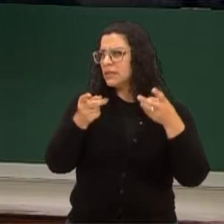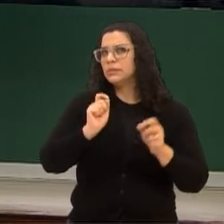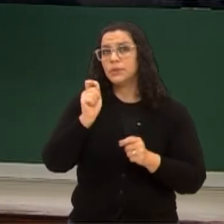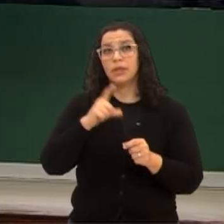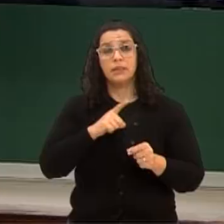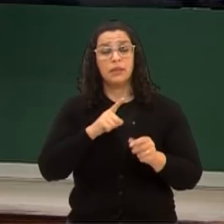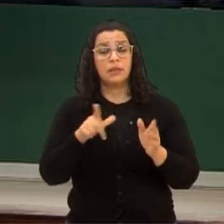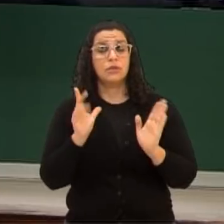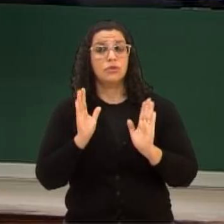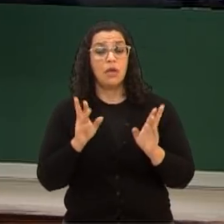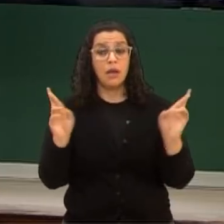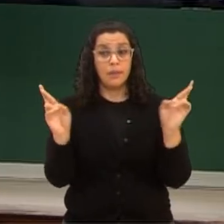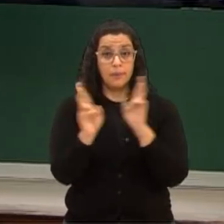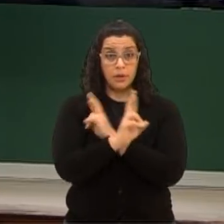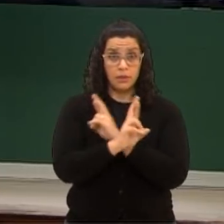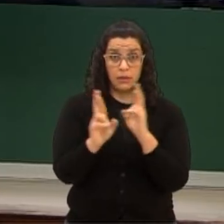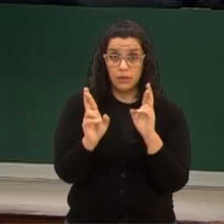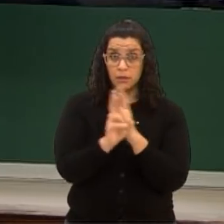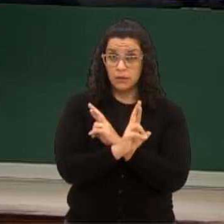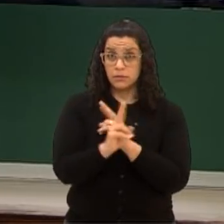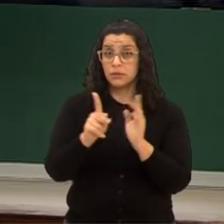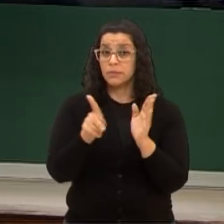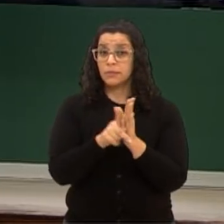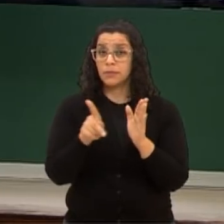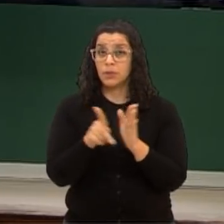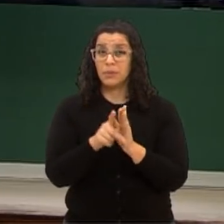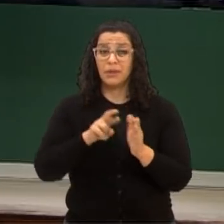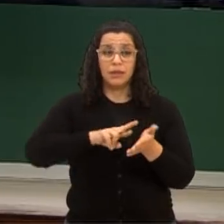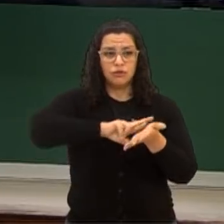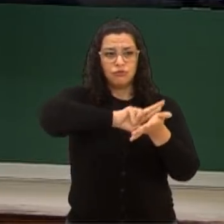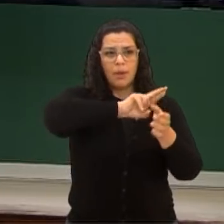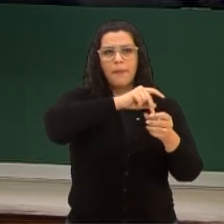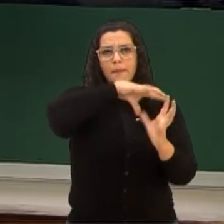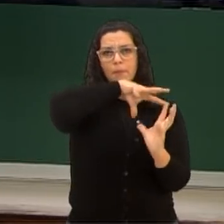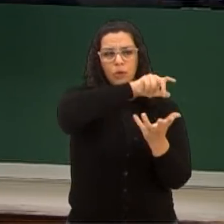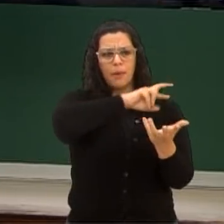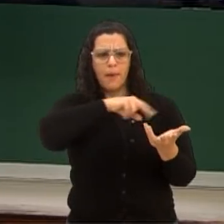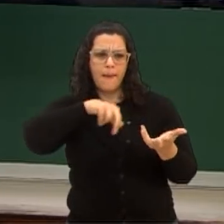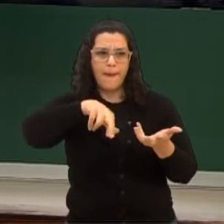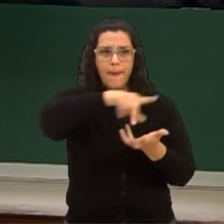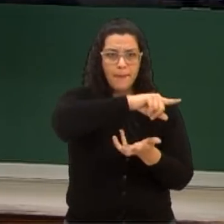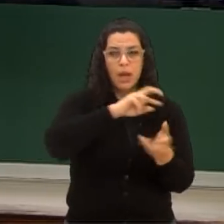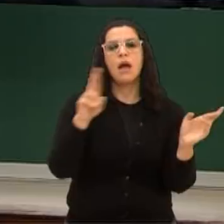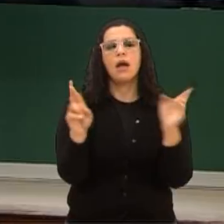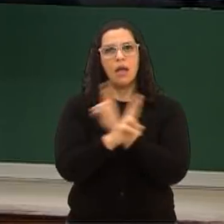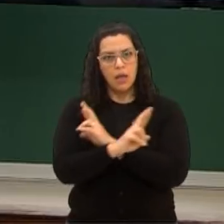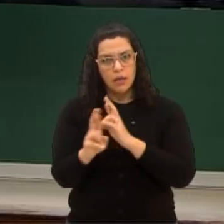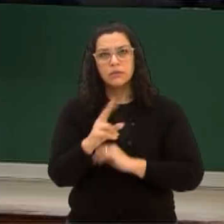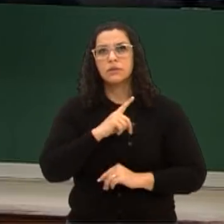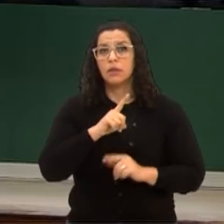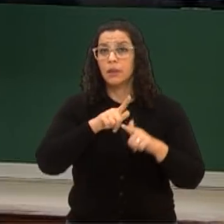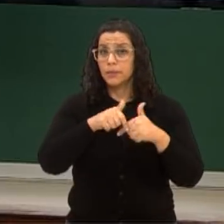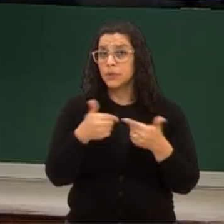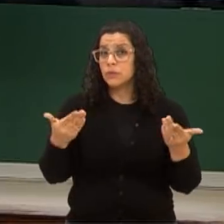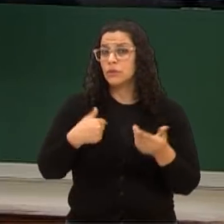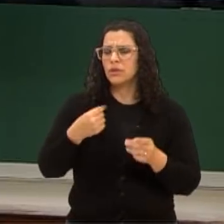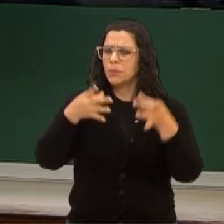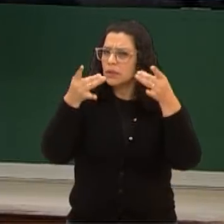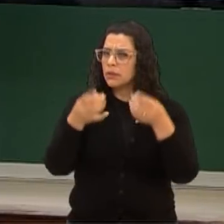que existe relação entre os diferentes países. E aqui nós vamos detalhar isso de uma outra